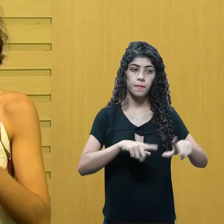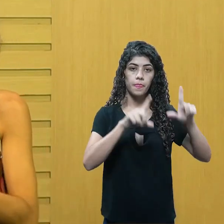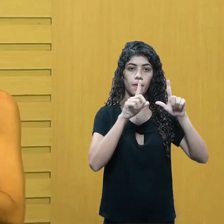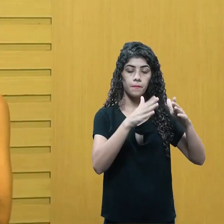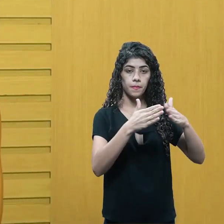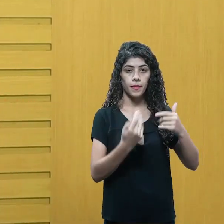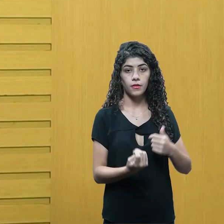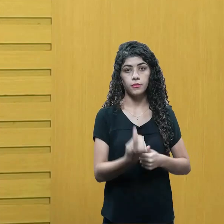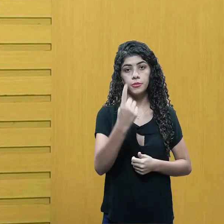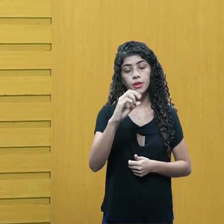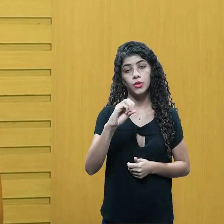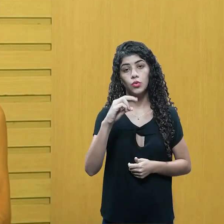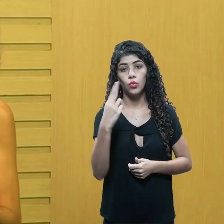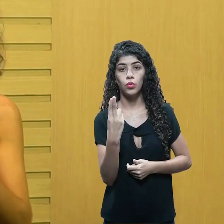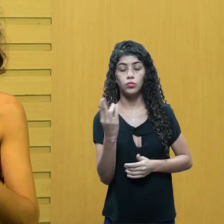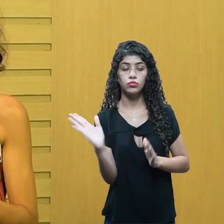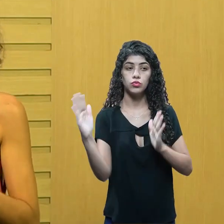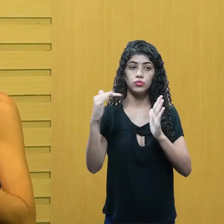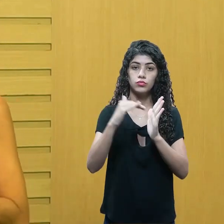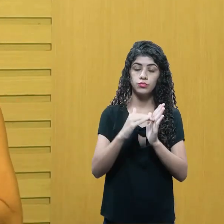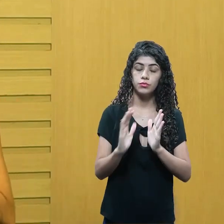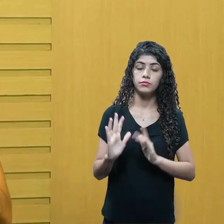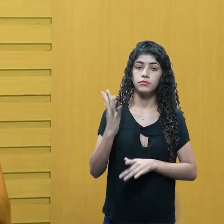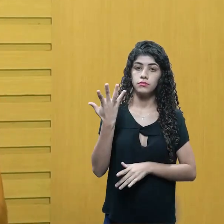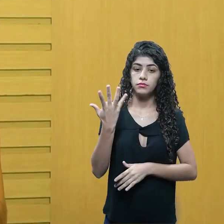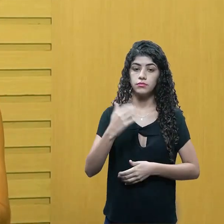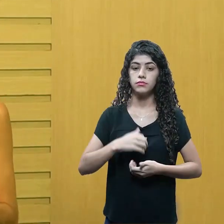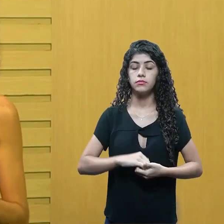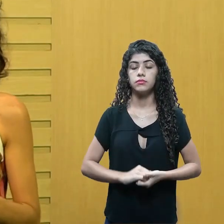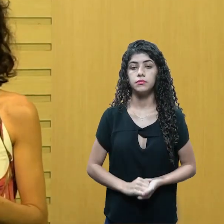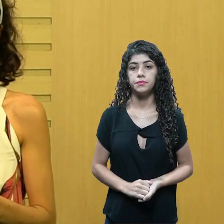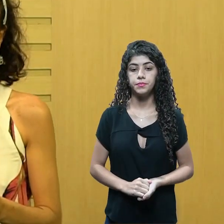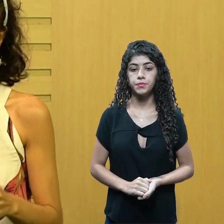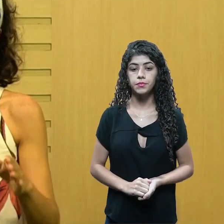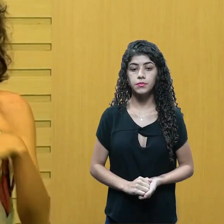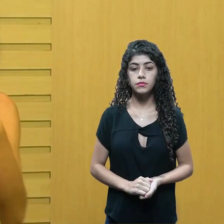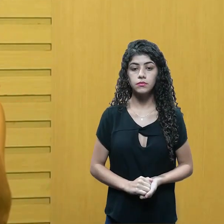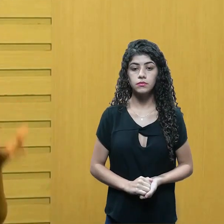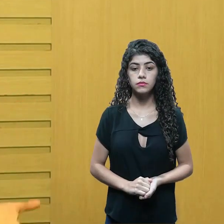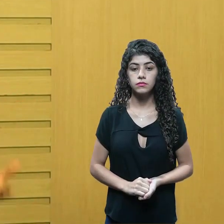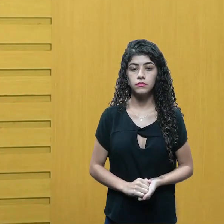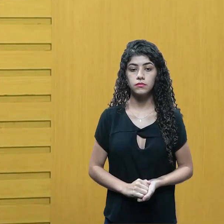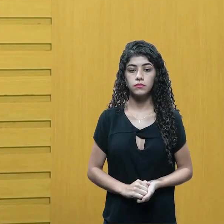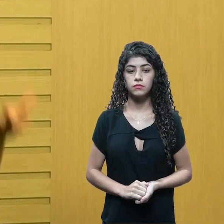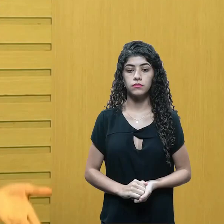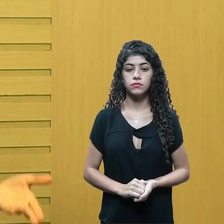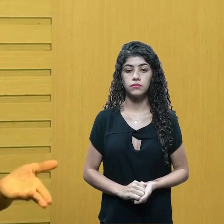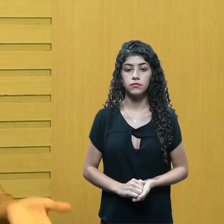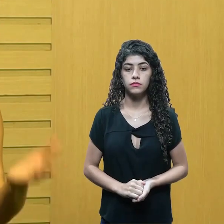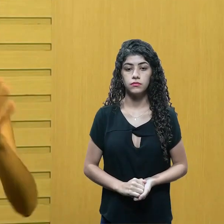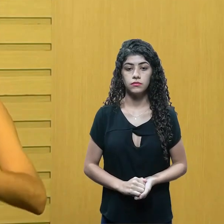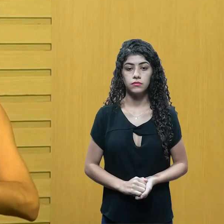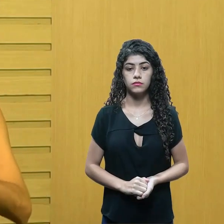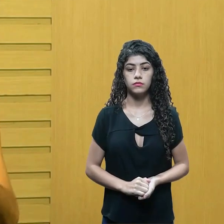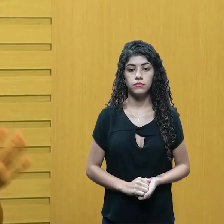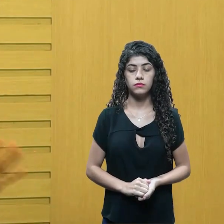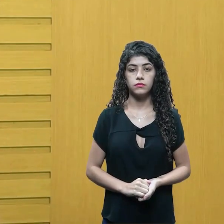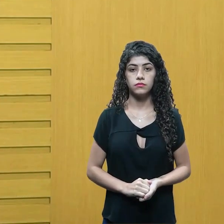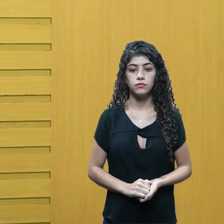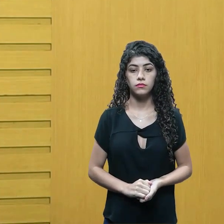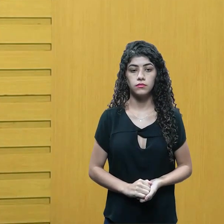pode emitir o CPB com o primeiro episódio ou com o último que ocorrer, com o último episódio, o